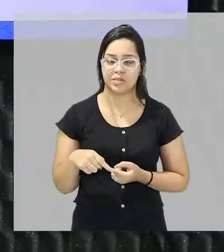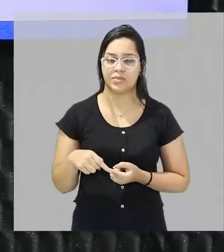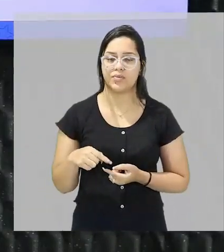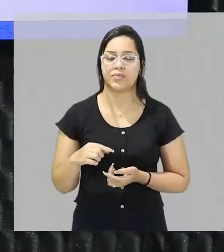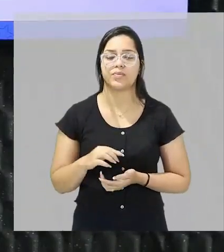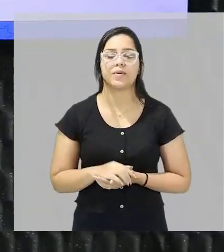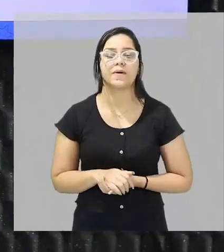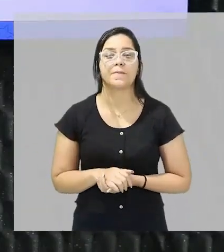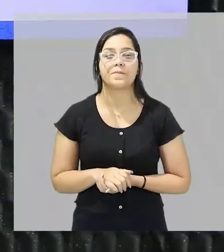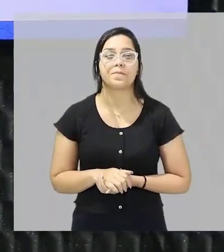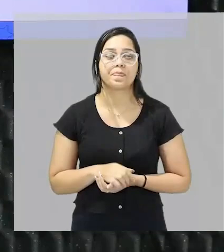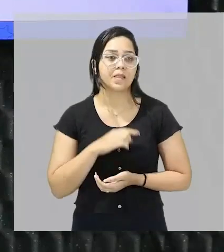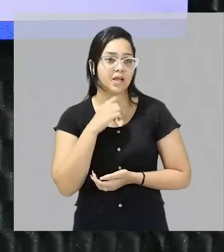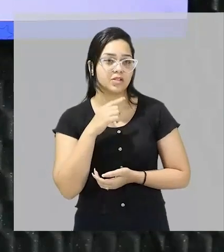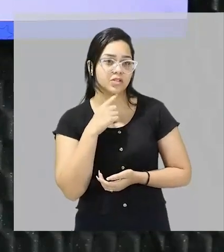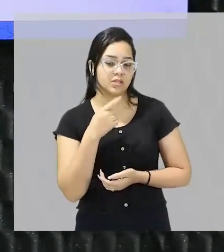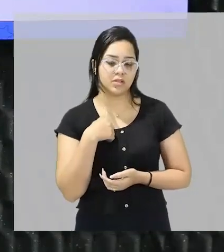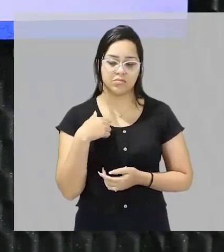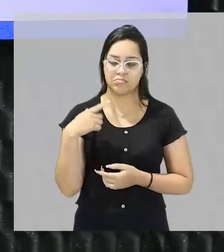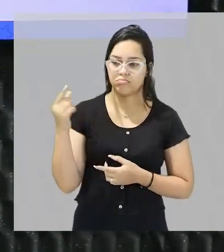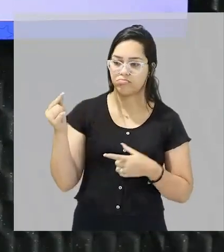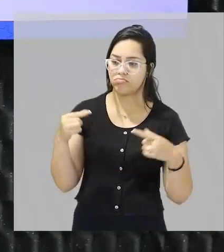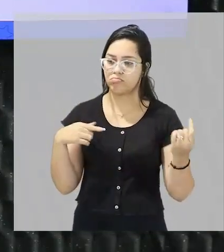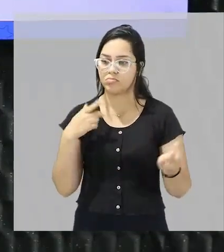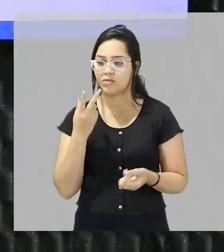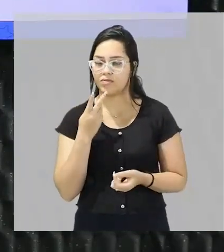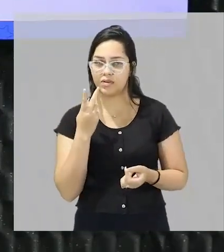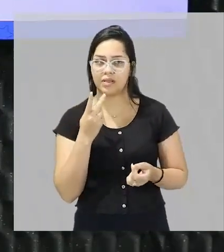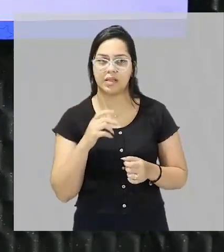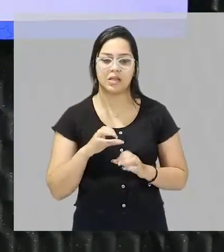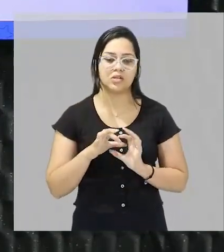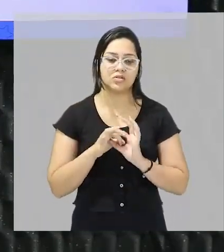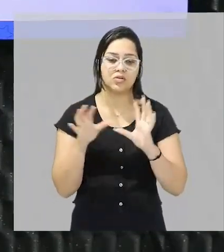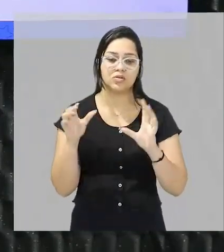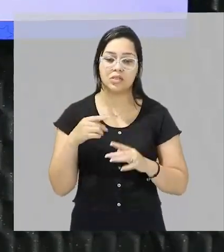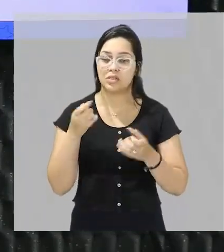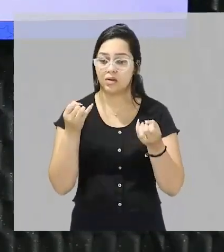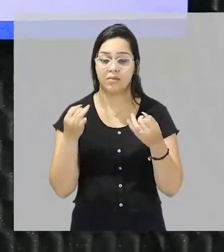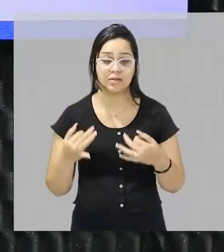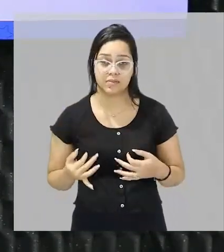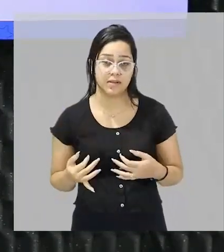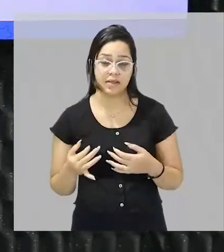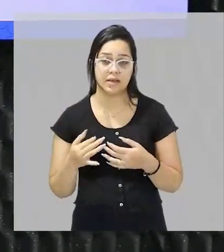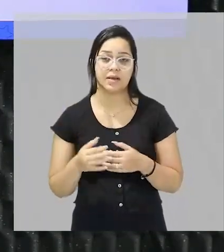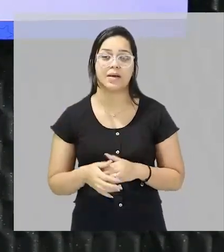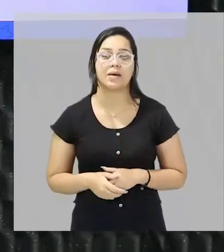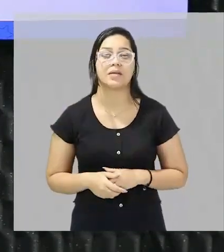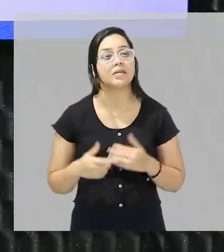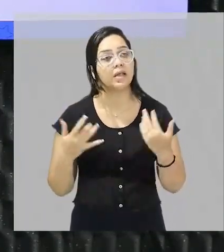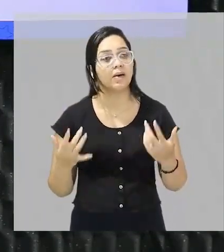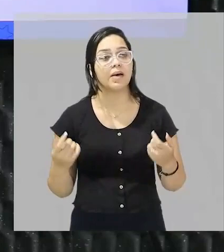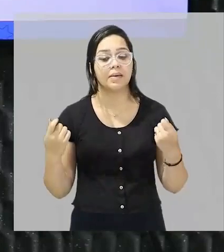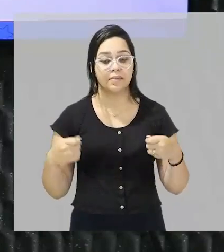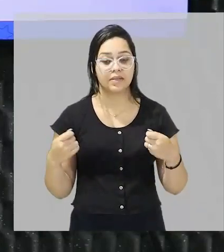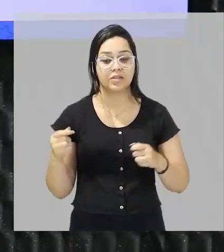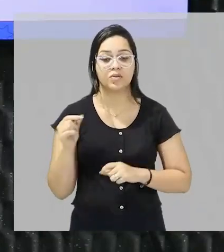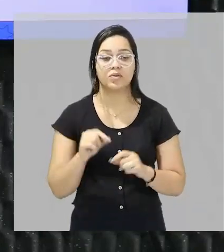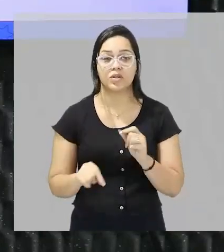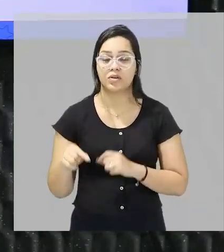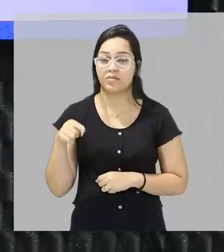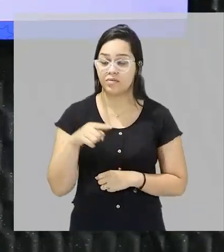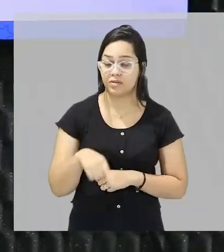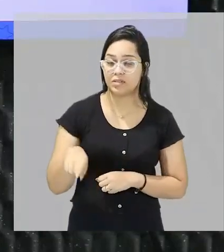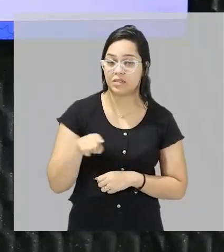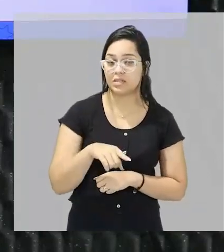argumentação. Não adianta sair argumentando de forma solta e não explicar cada um. Então é necessário que vocês